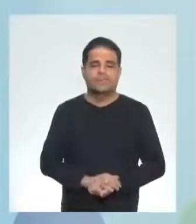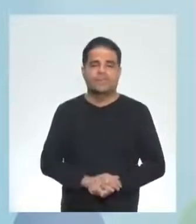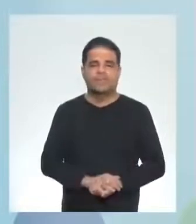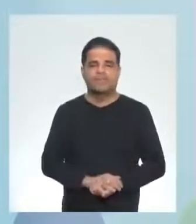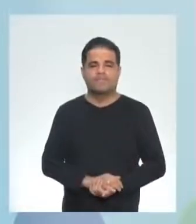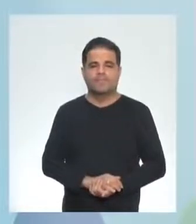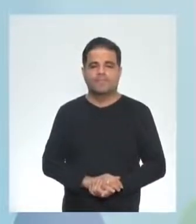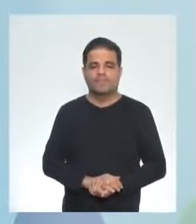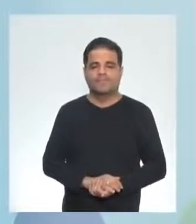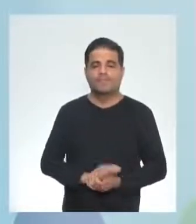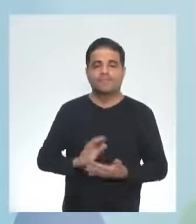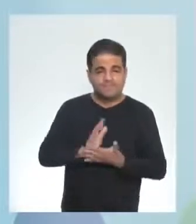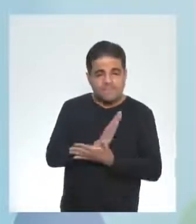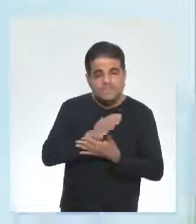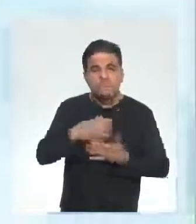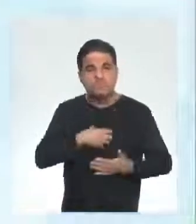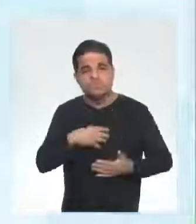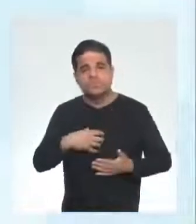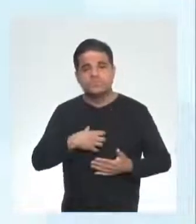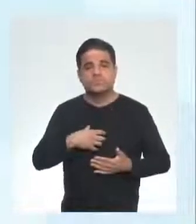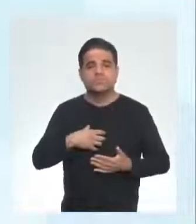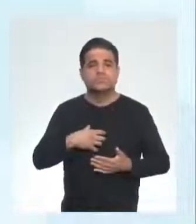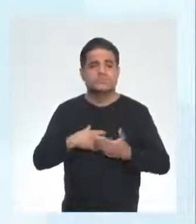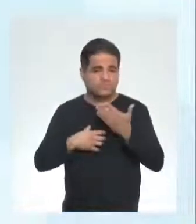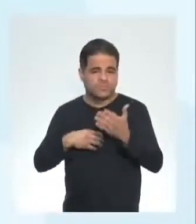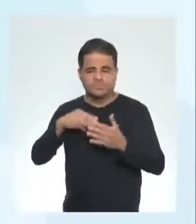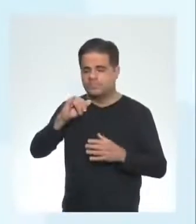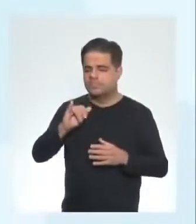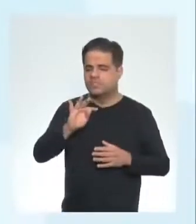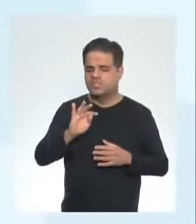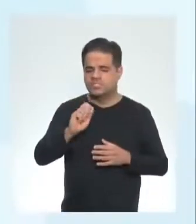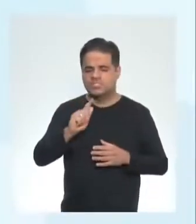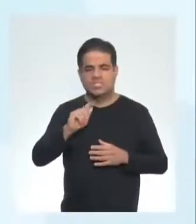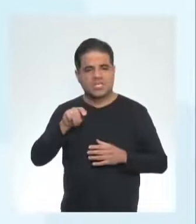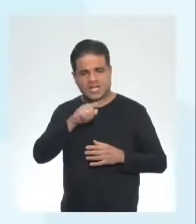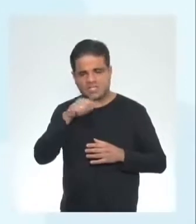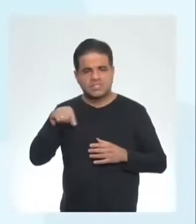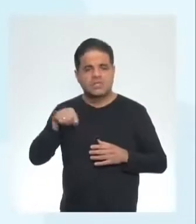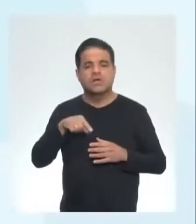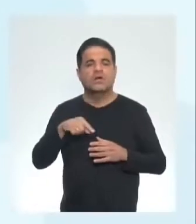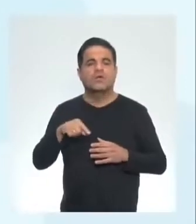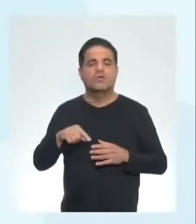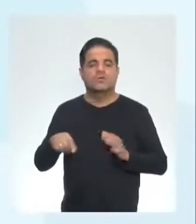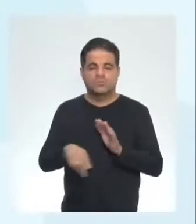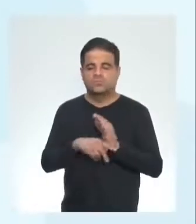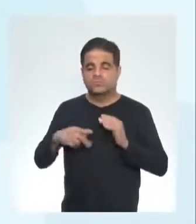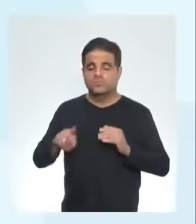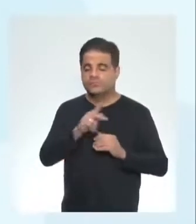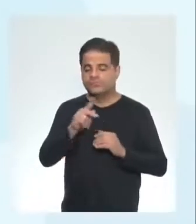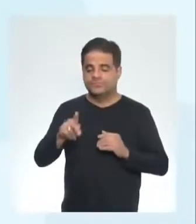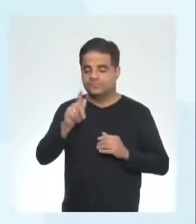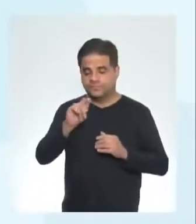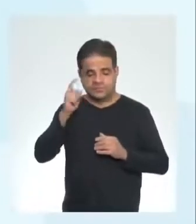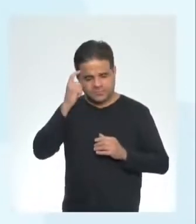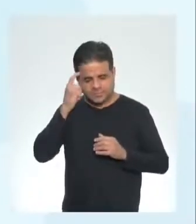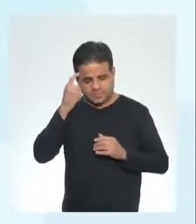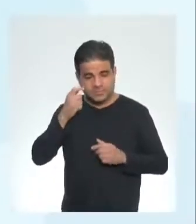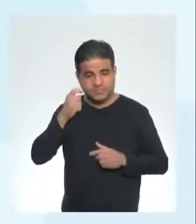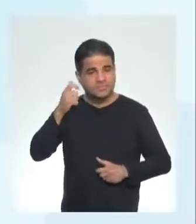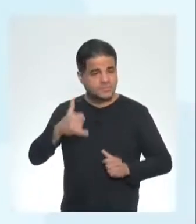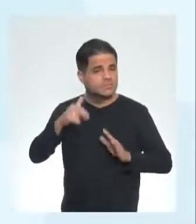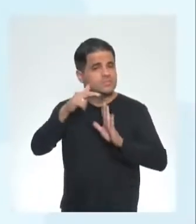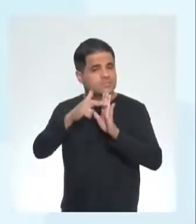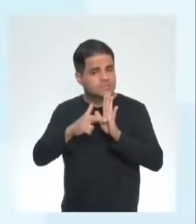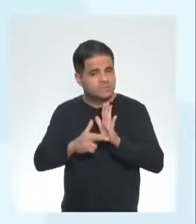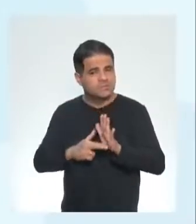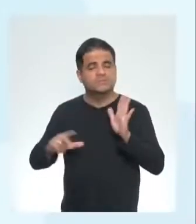Então, aí algumas formas, então, de mitigação, né? Justamente da poluição visual. Como, né, o próprio Giba já ressaltou, a regulamentação de leis,